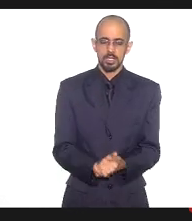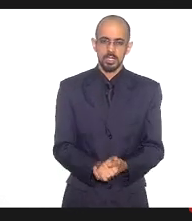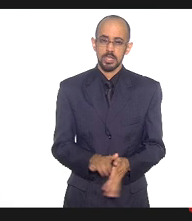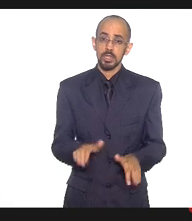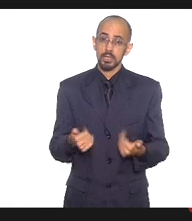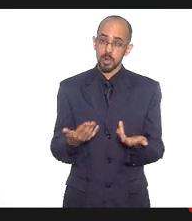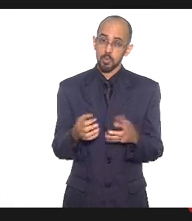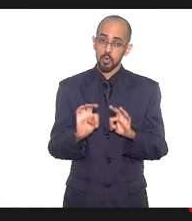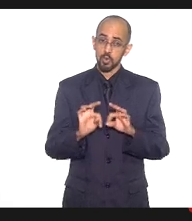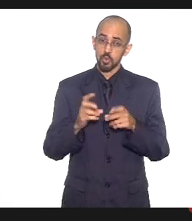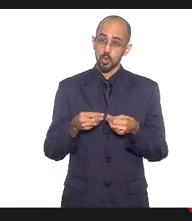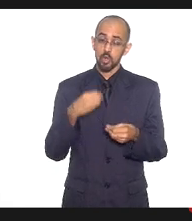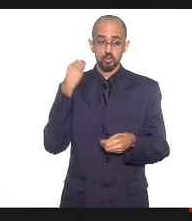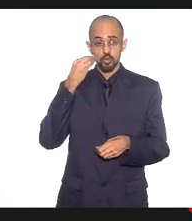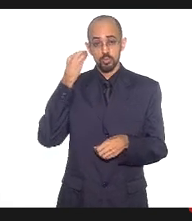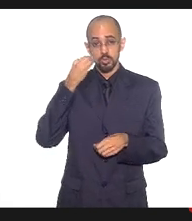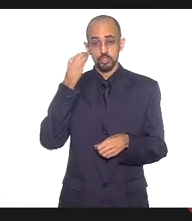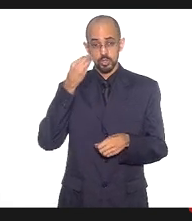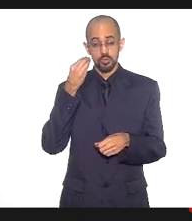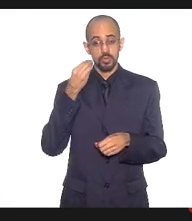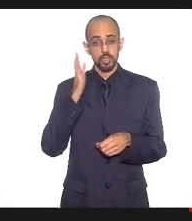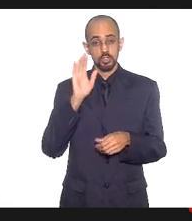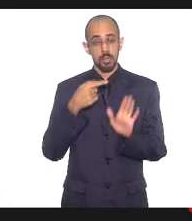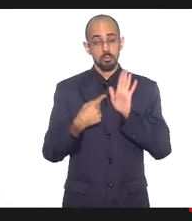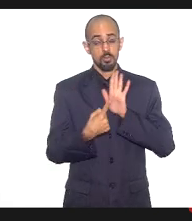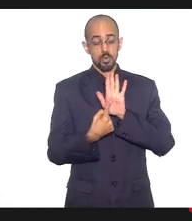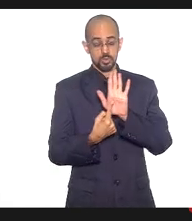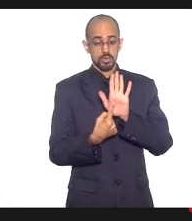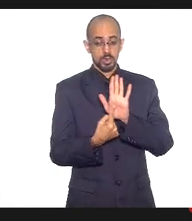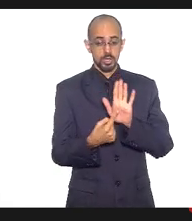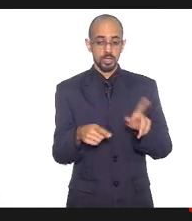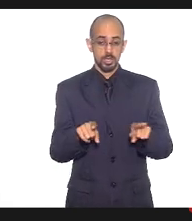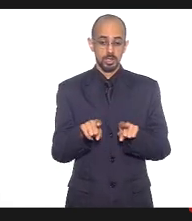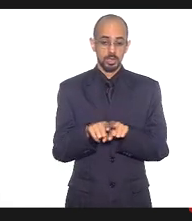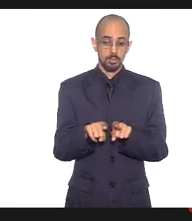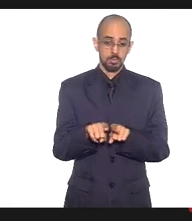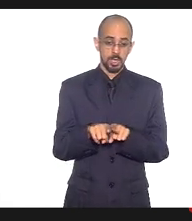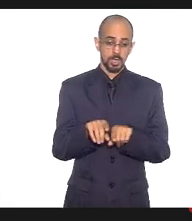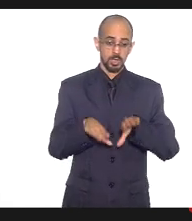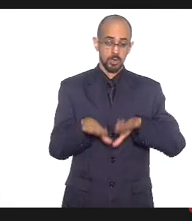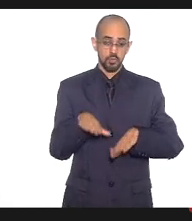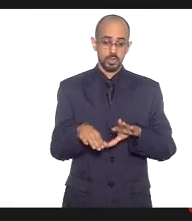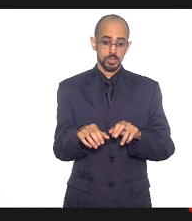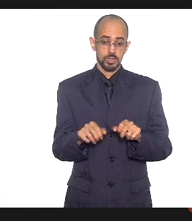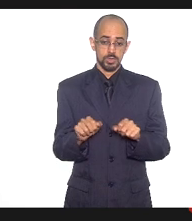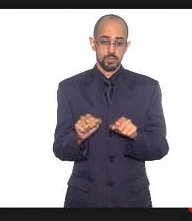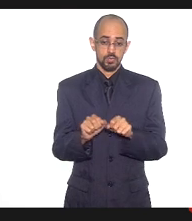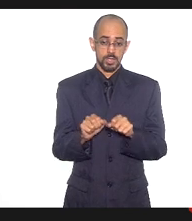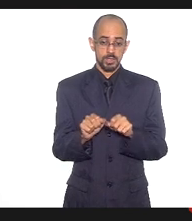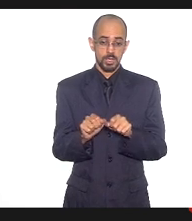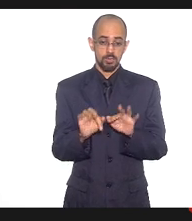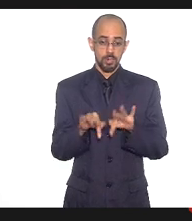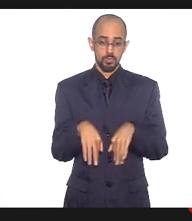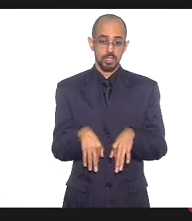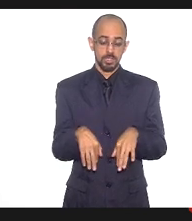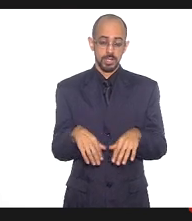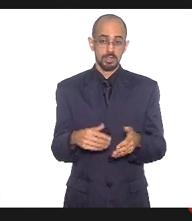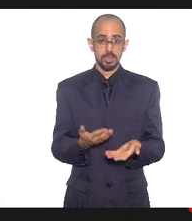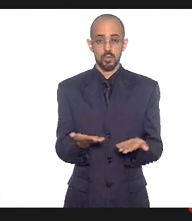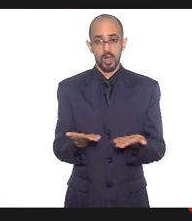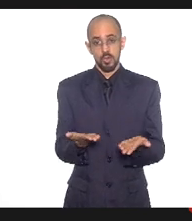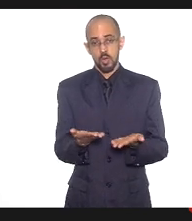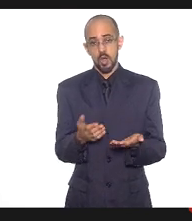disse hoje aqui para os senhores, e aqui talvez até fazendo um gancho aqui para encerrar e passar o bastão aí